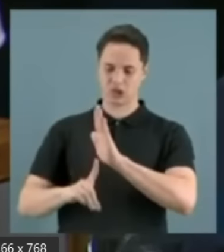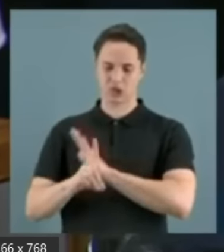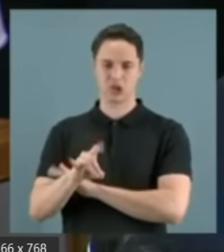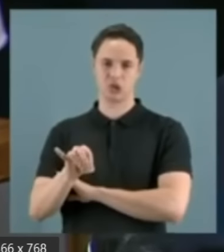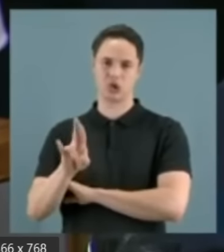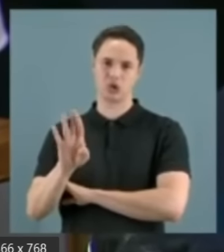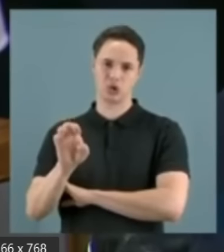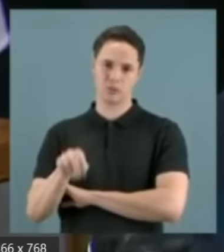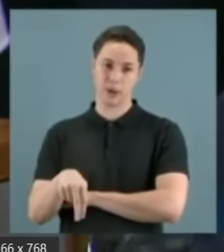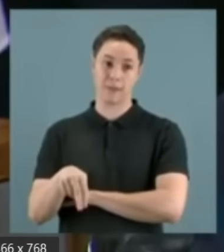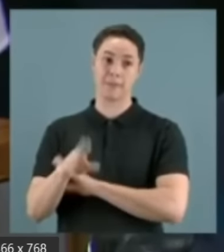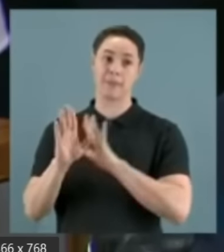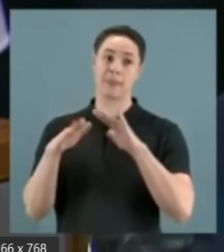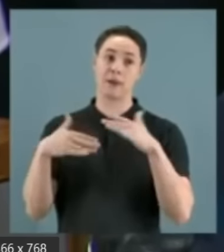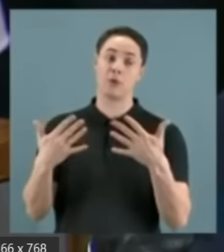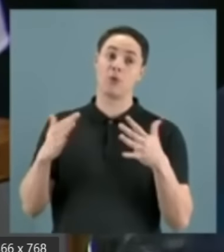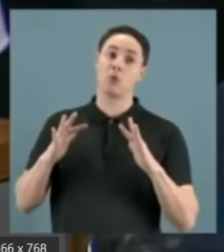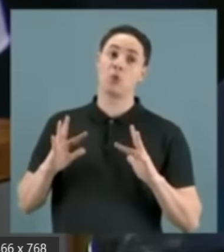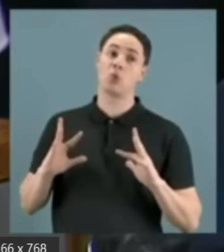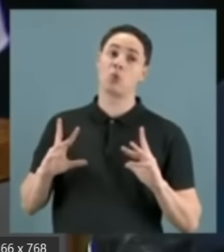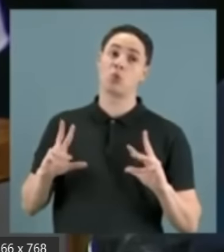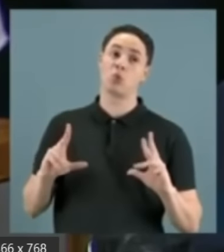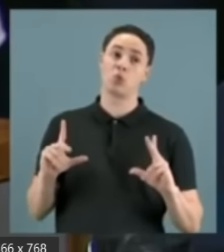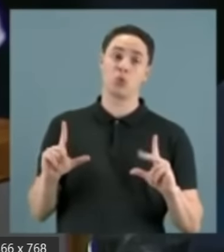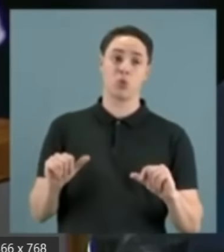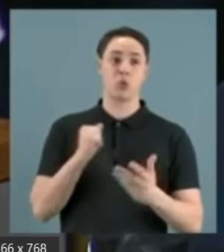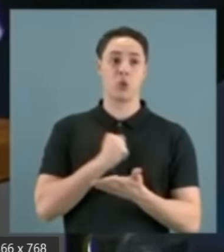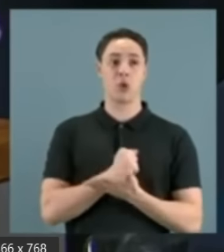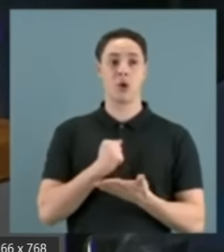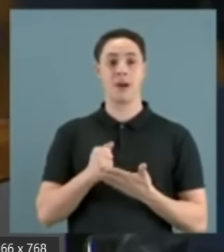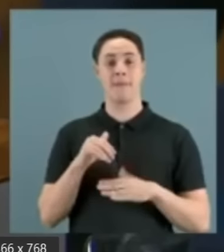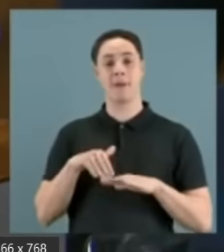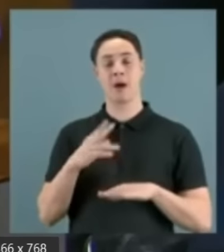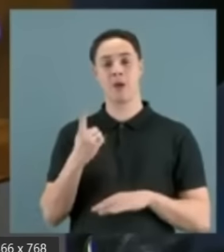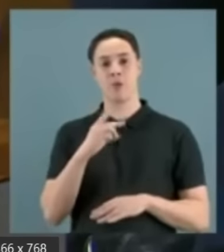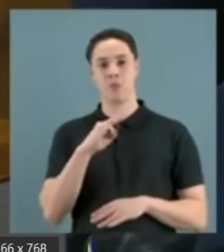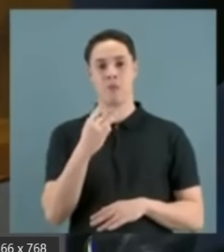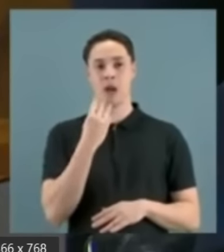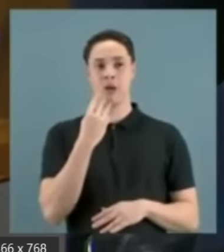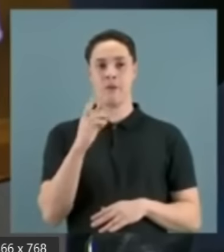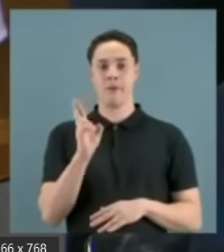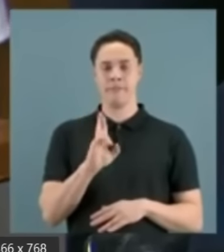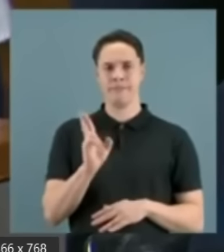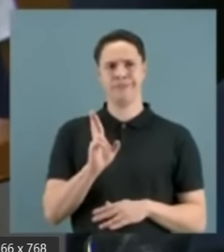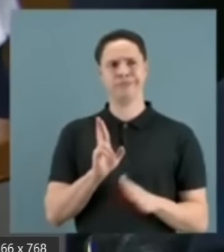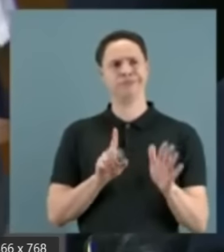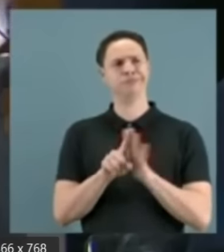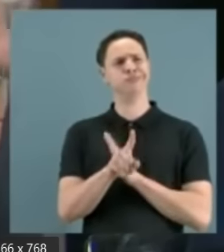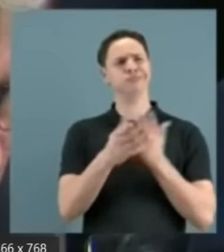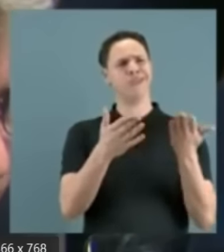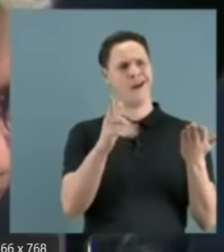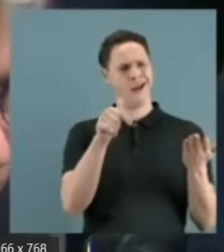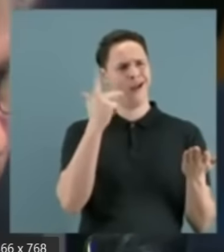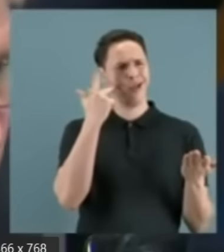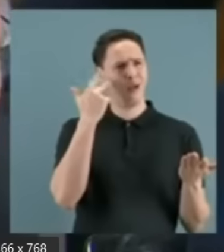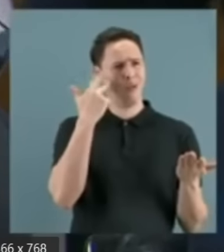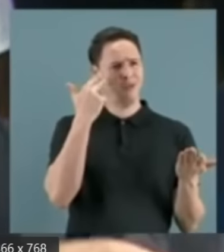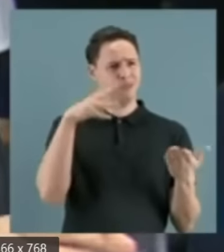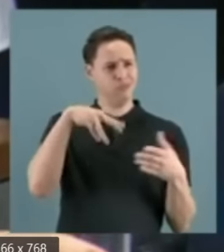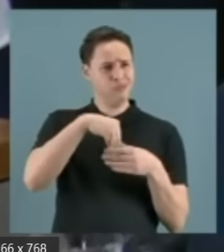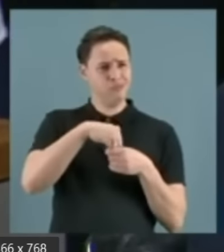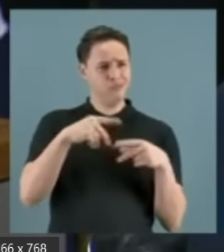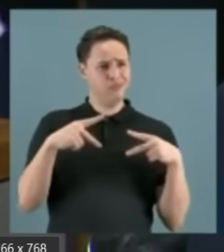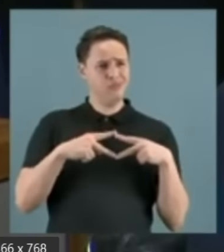os contratos acima de R$1 milhão. A primeira pergunta que eu faço à vossa senhoria, isso é normal, é um procedimento